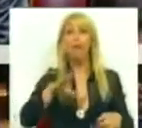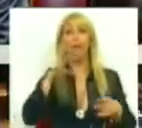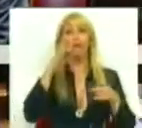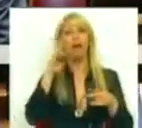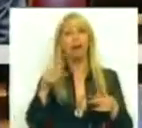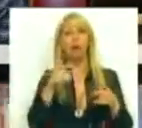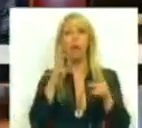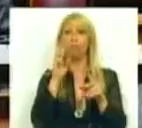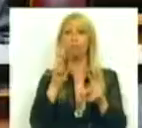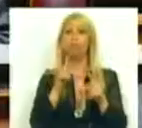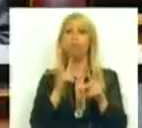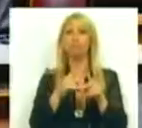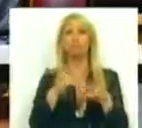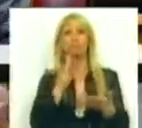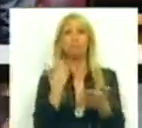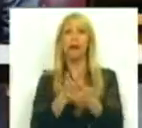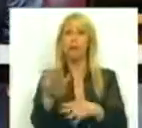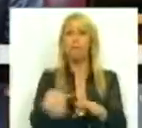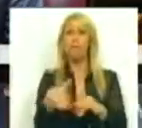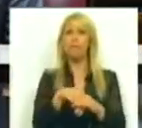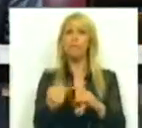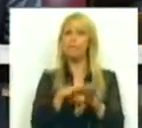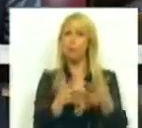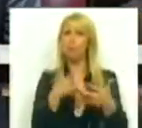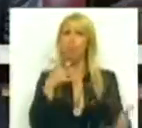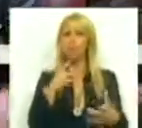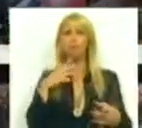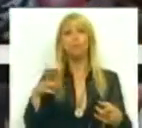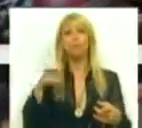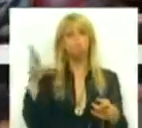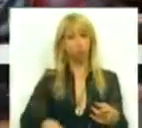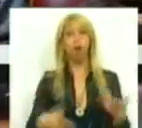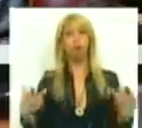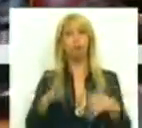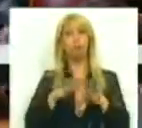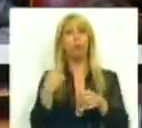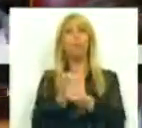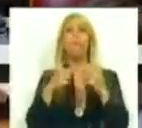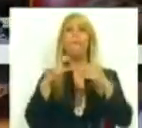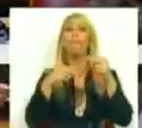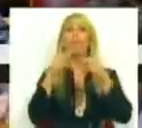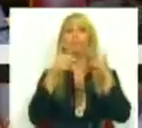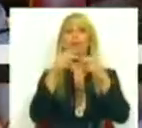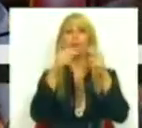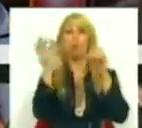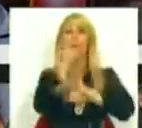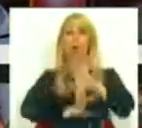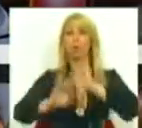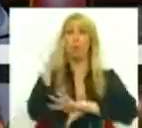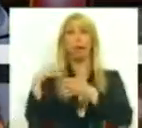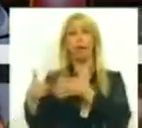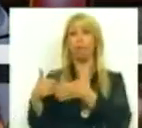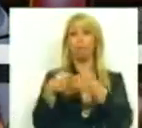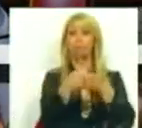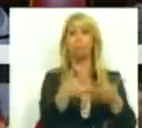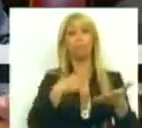mais acentuada a participação de Portugal no processo de construção europeia, que visa alargar o debate sobre a Europa e,